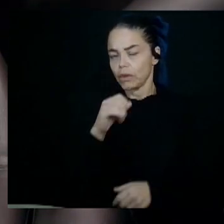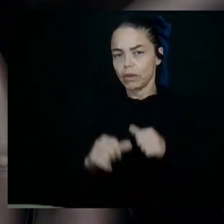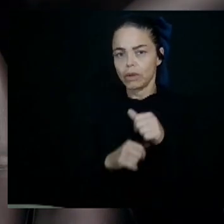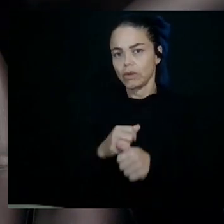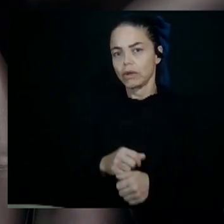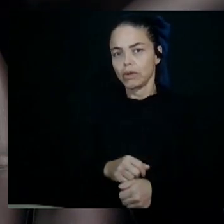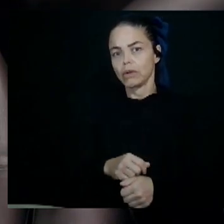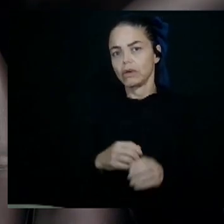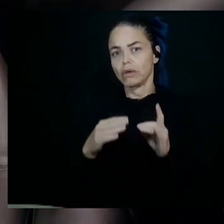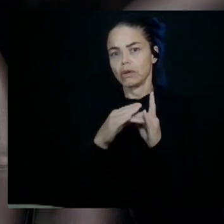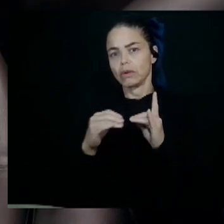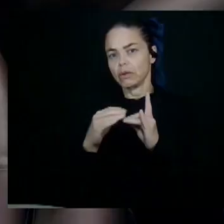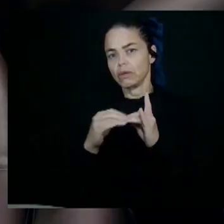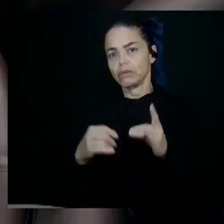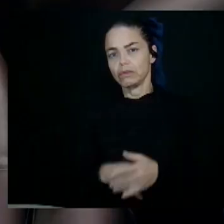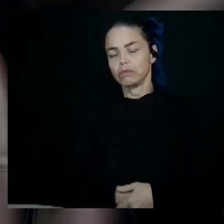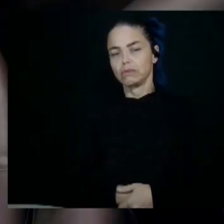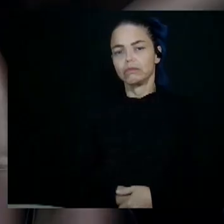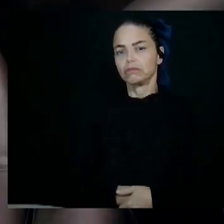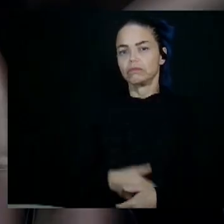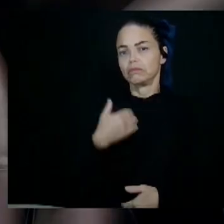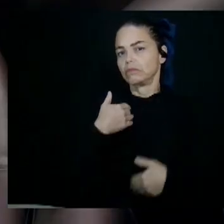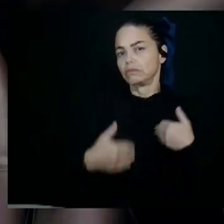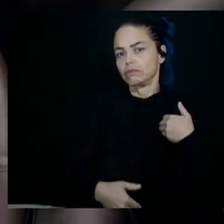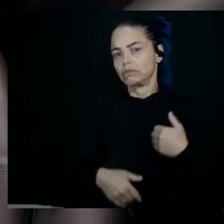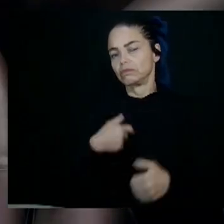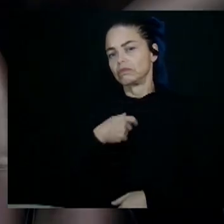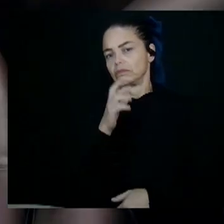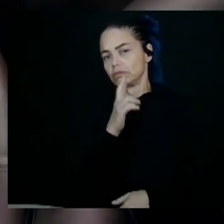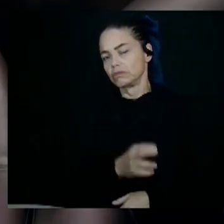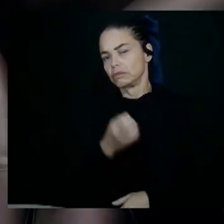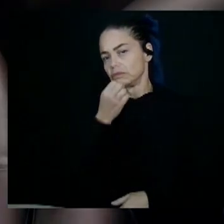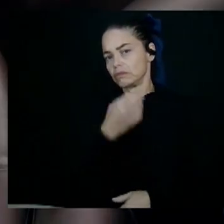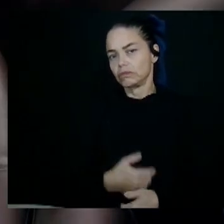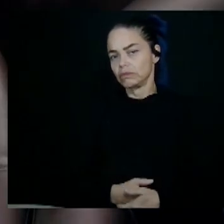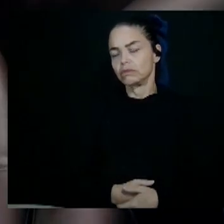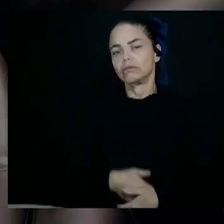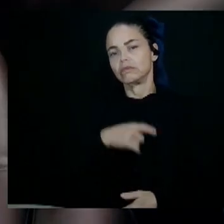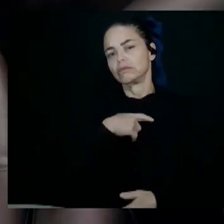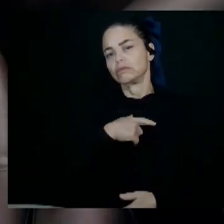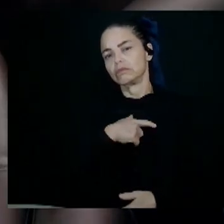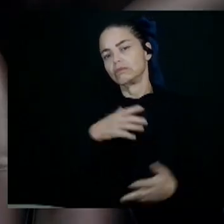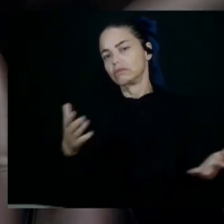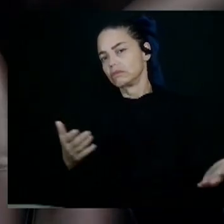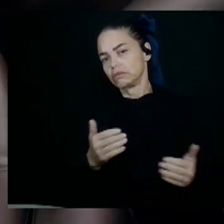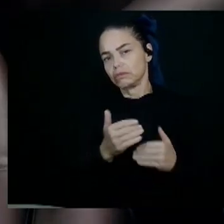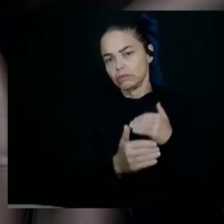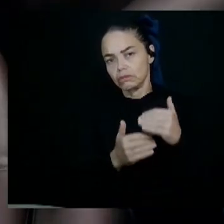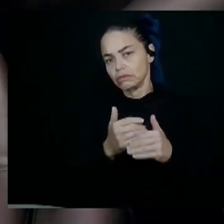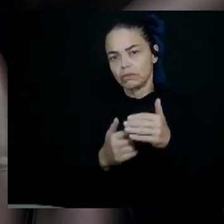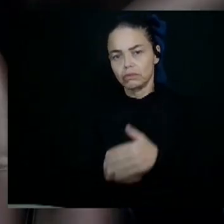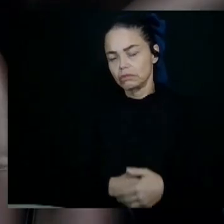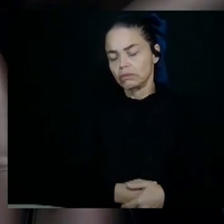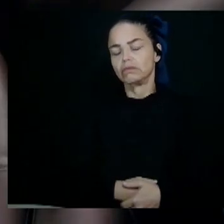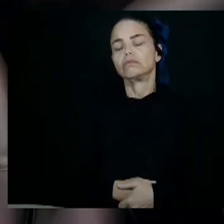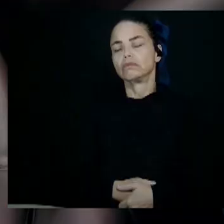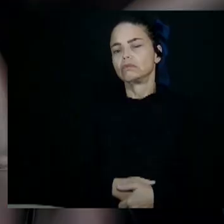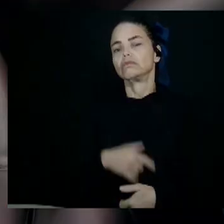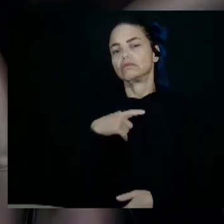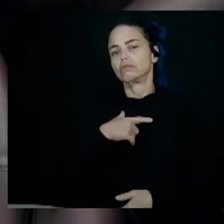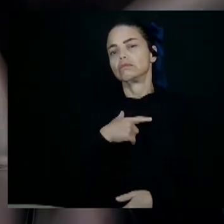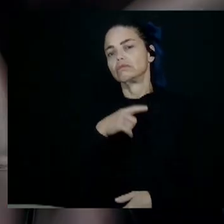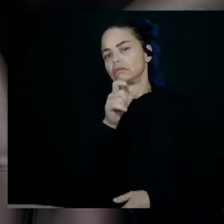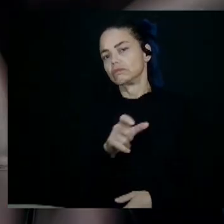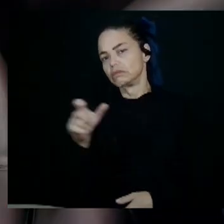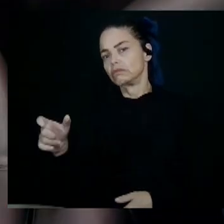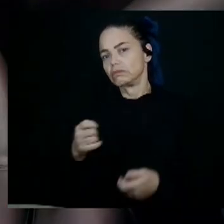Uau. E foi assim. Olha aí. E meu corpo respondeu super bem. E tem gente que vai fazer esse processo de forma gradual. Tem pessoas que vão